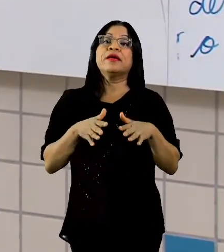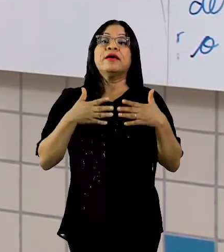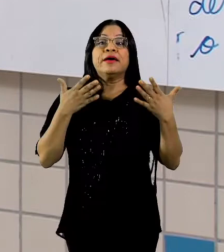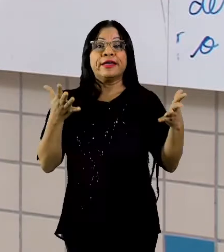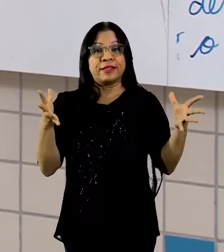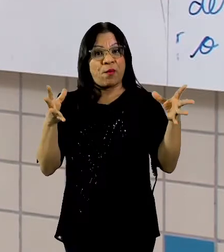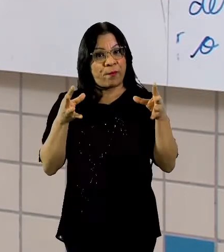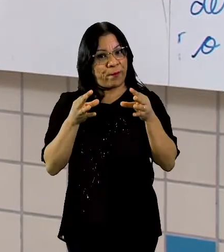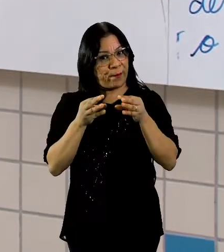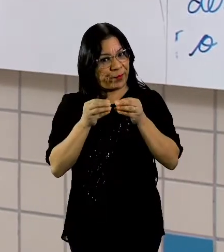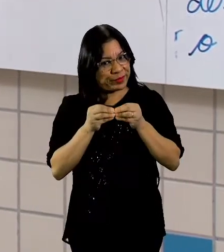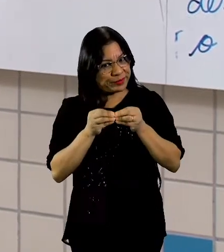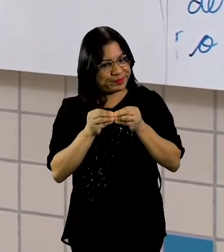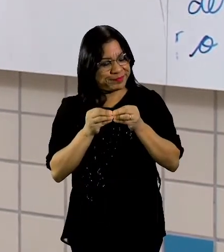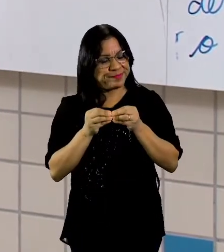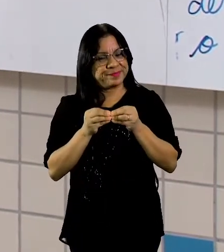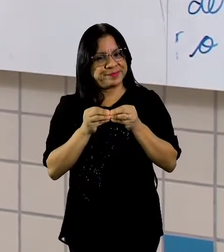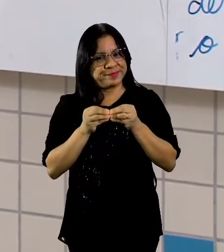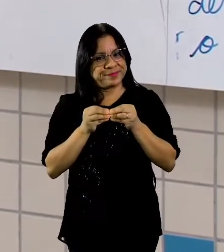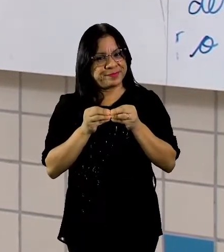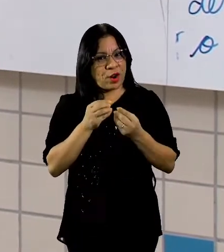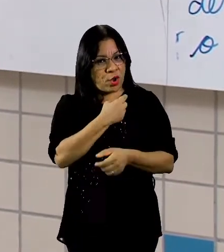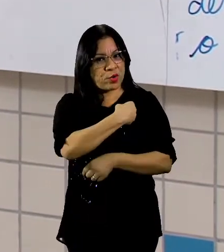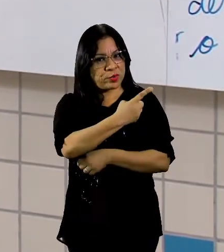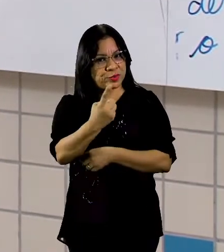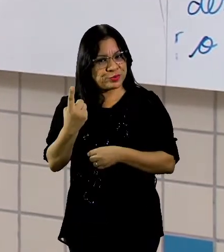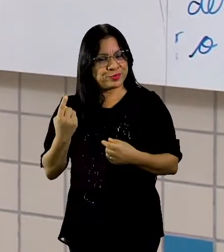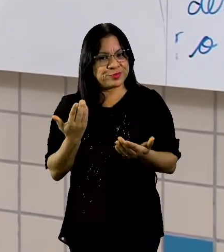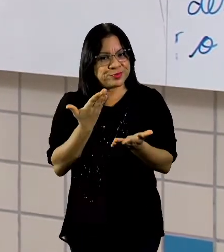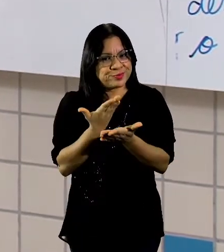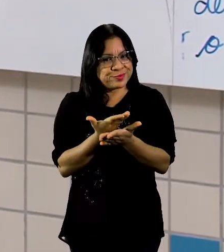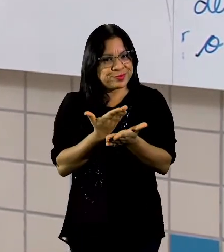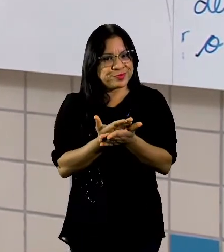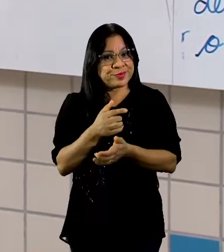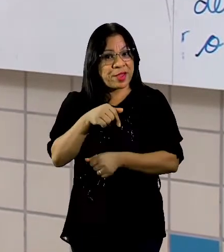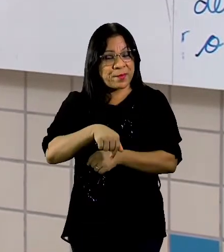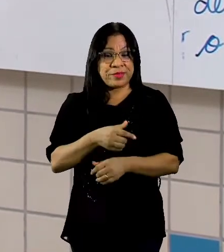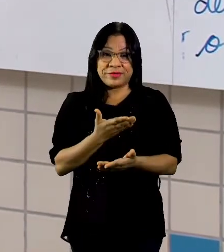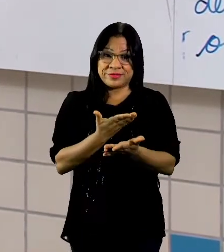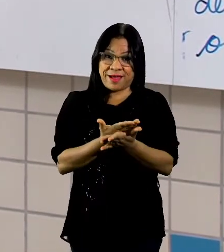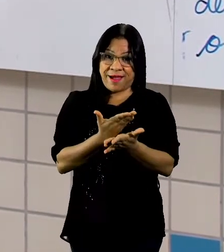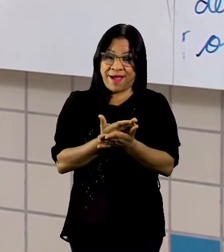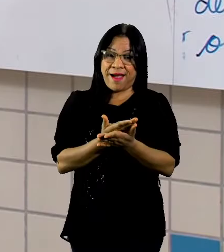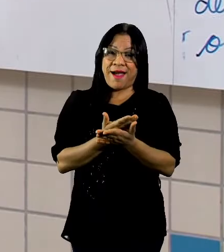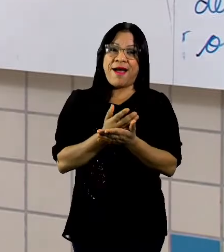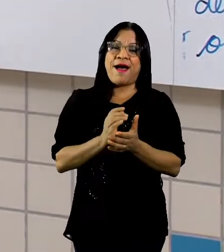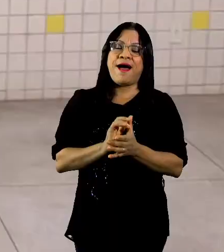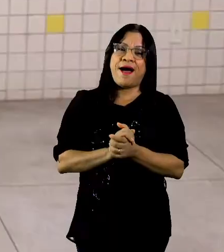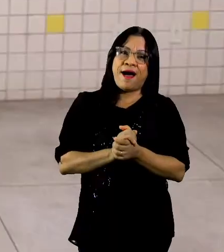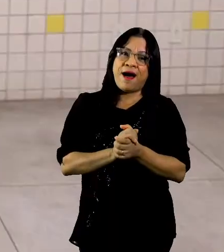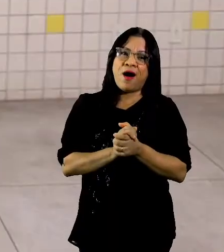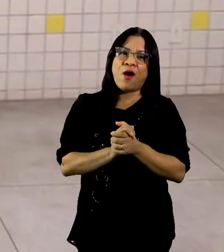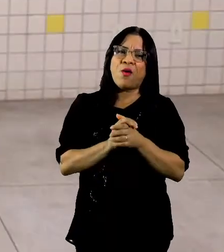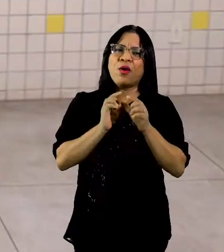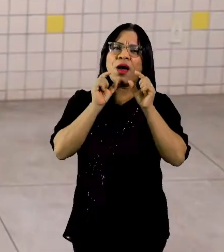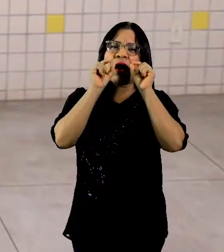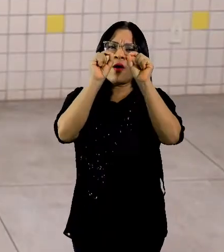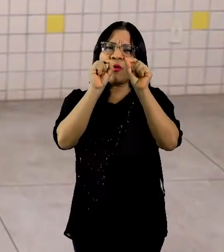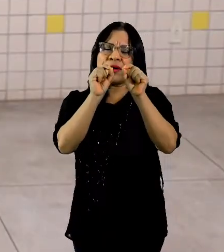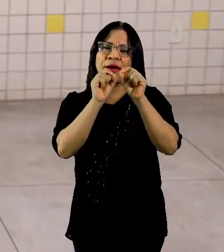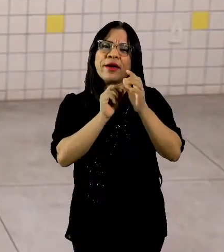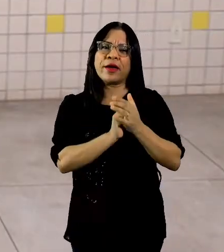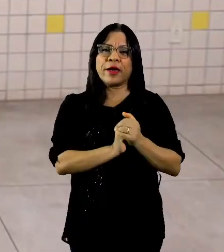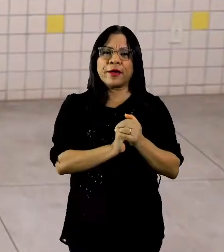resumindo, o que nós estudamos nesta aula? Em especial, os elementos da